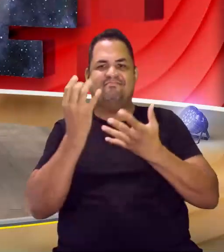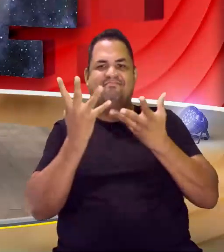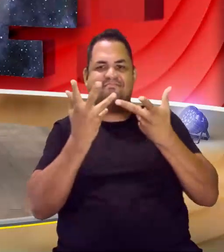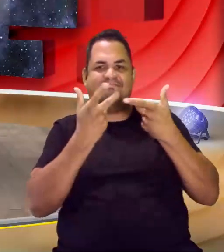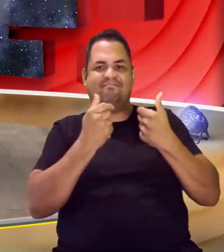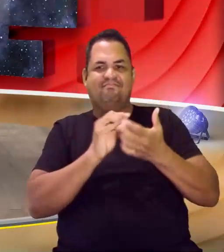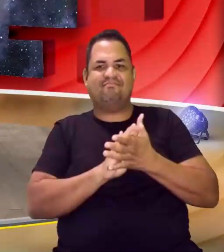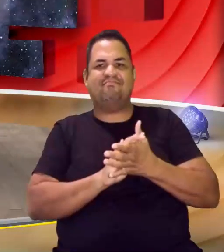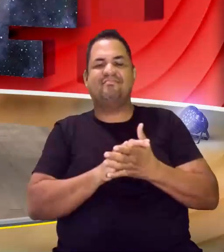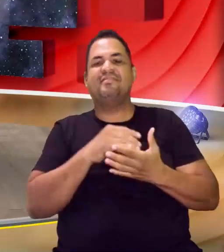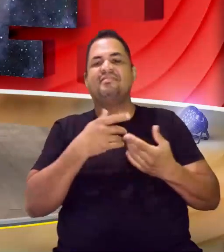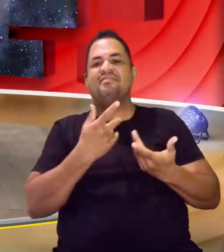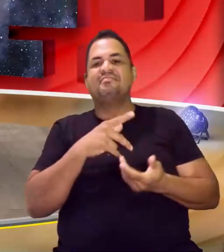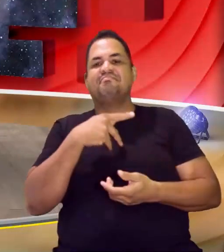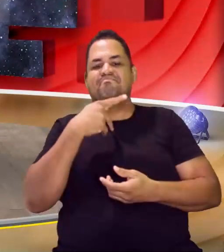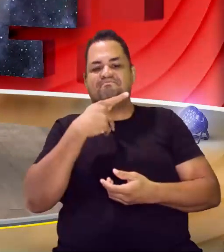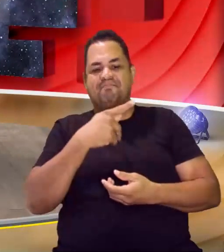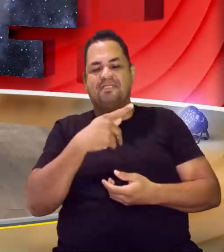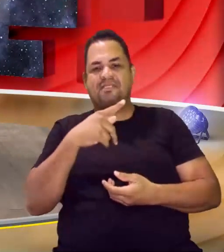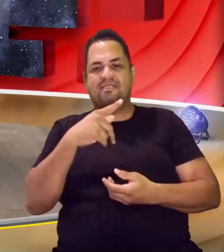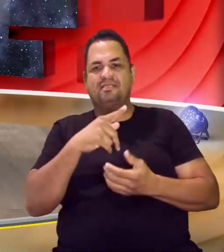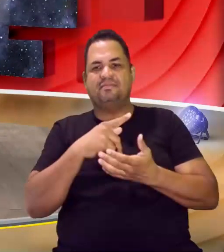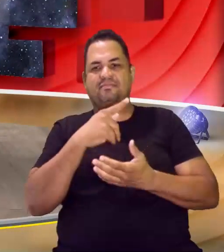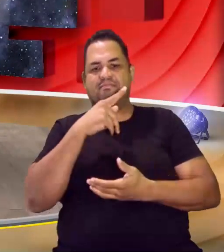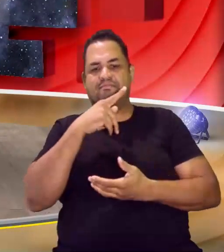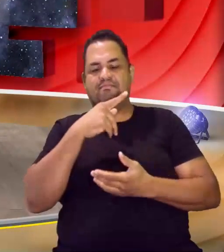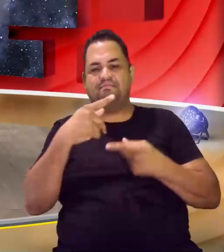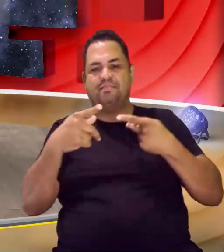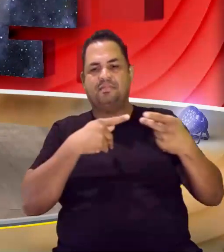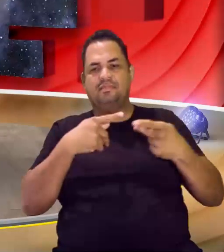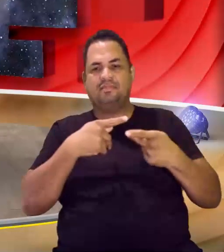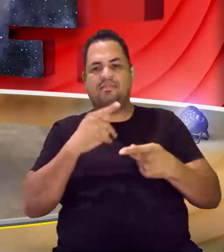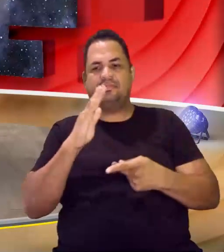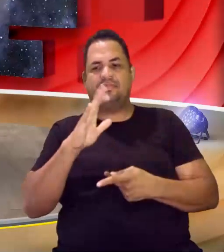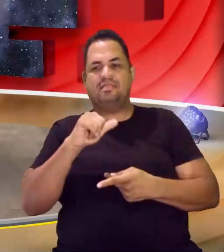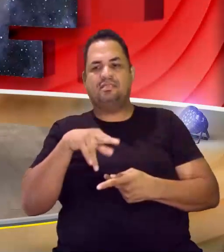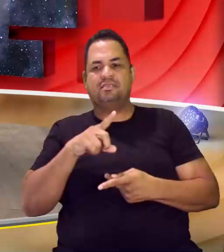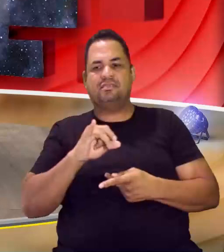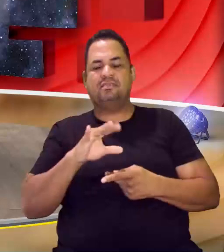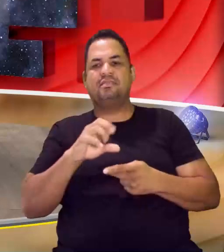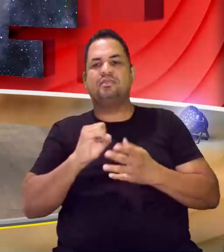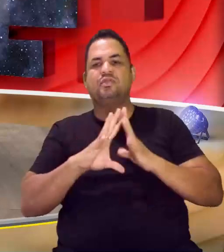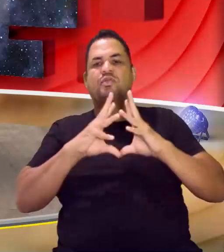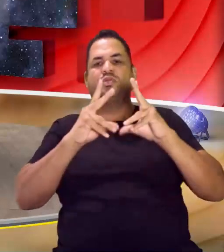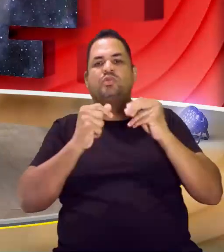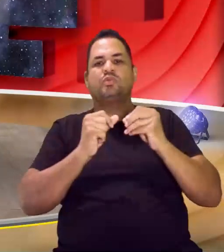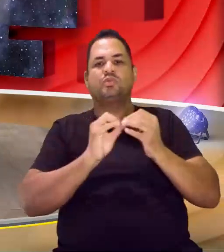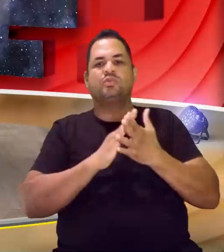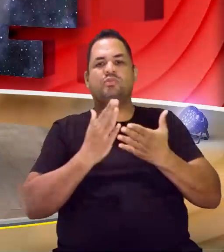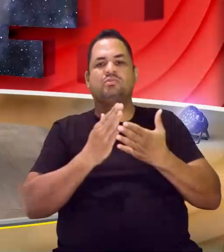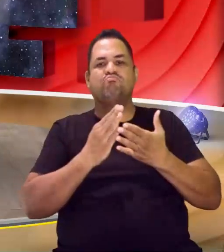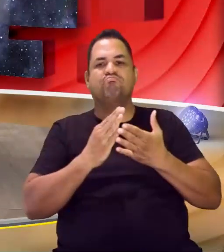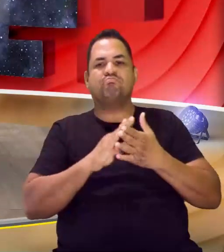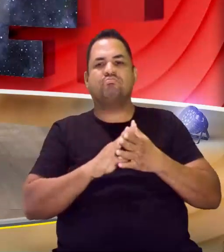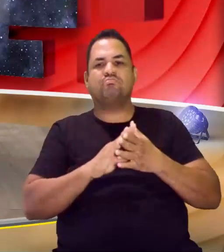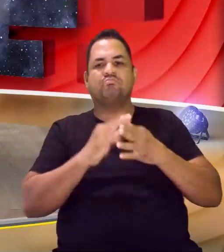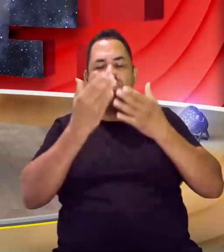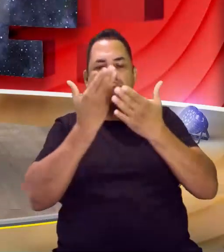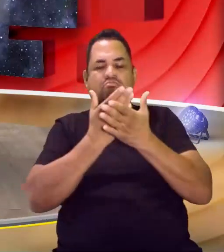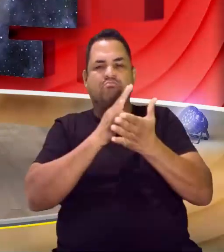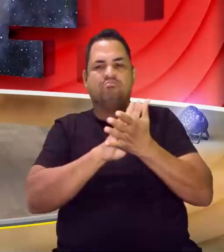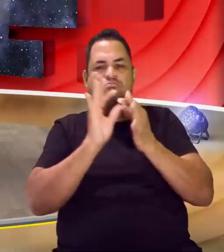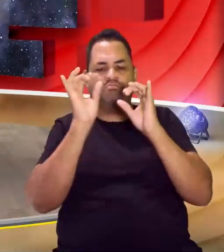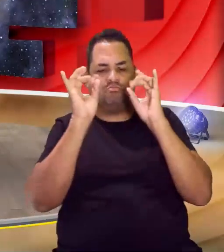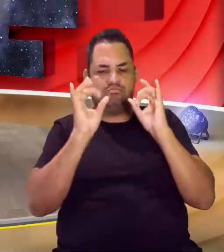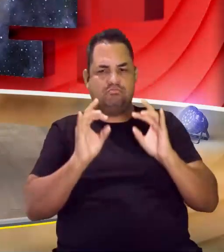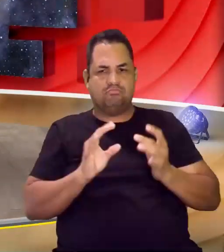Uma, plano cartesiano, com uma leitura e interpretação toda cuidadosa, e a